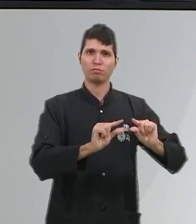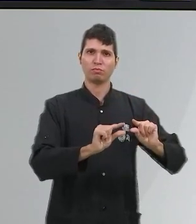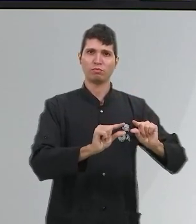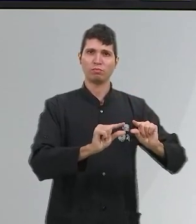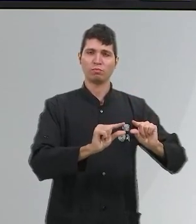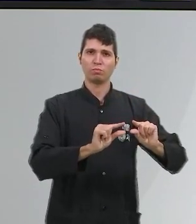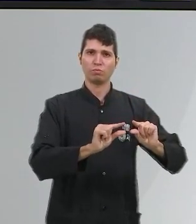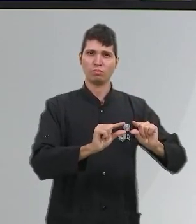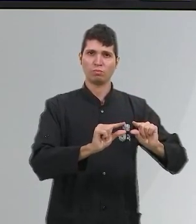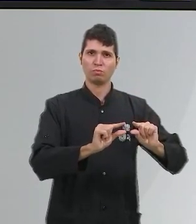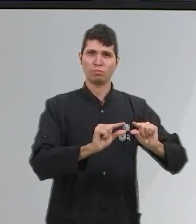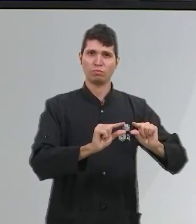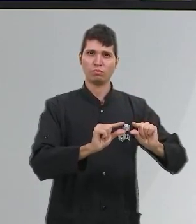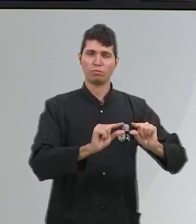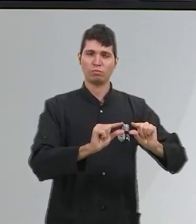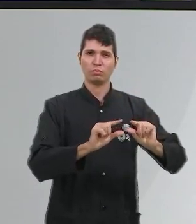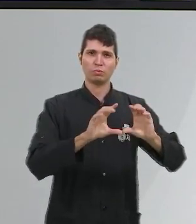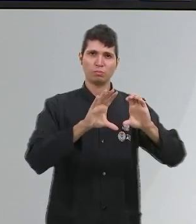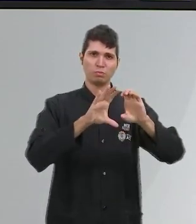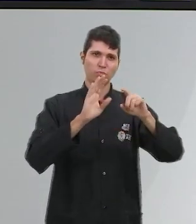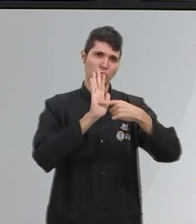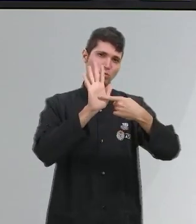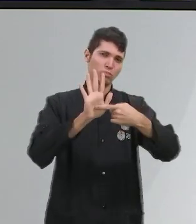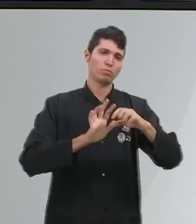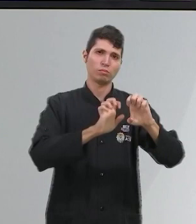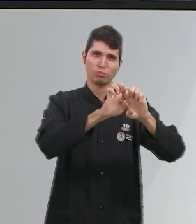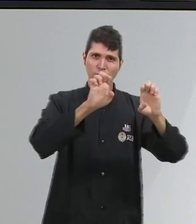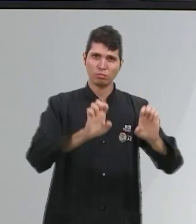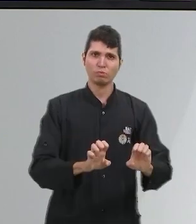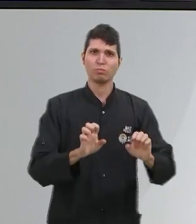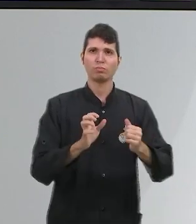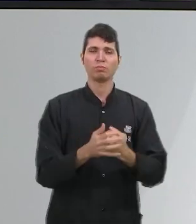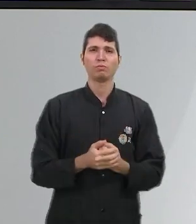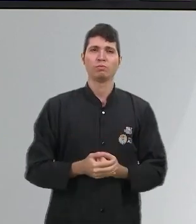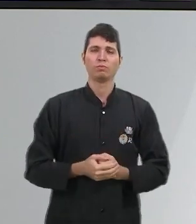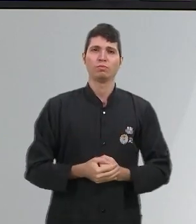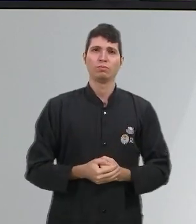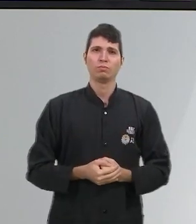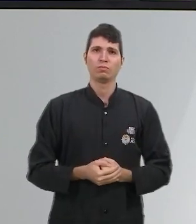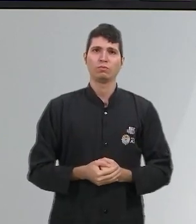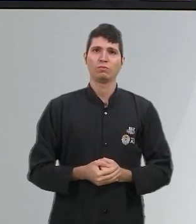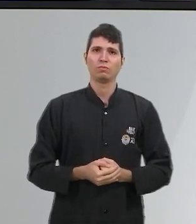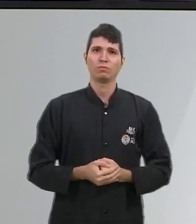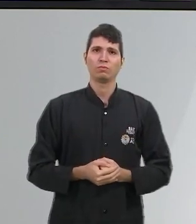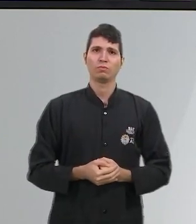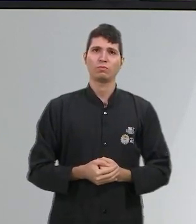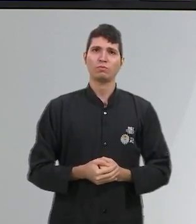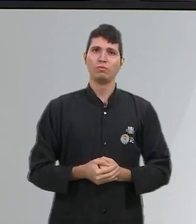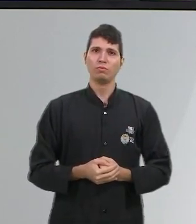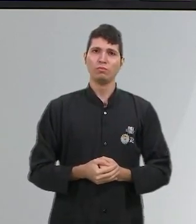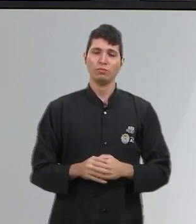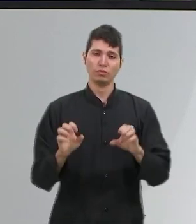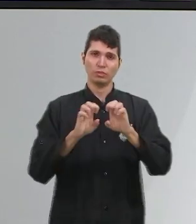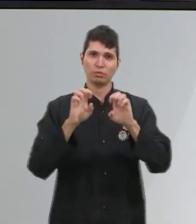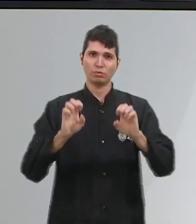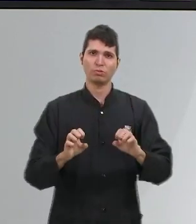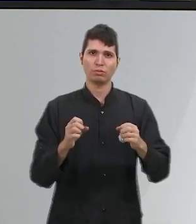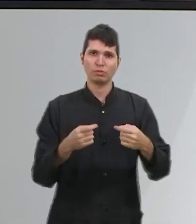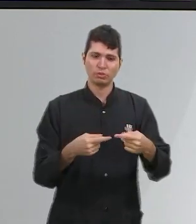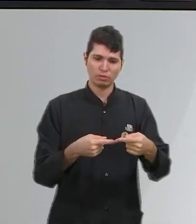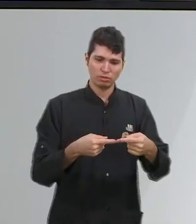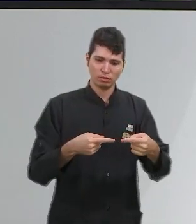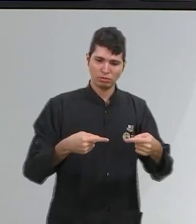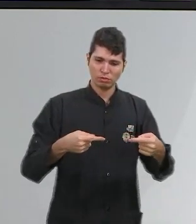minha fórmula estrutural. E por fim aqui, a fórmula de linhas, que é um dos formatos que